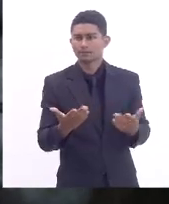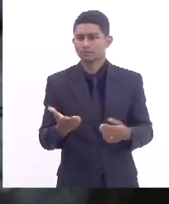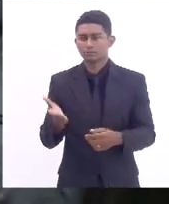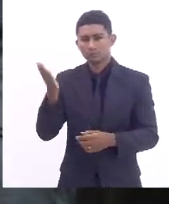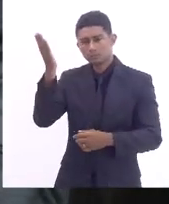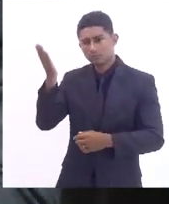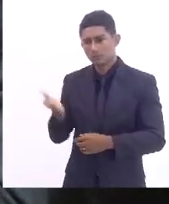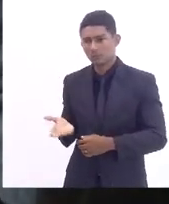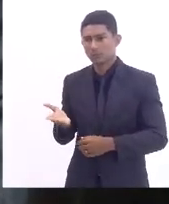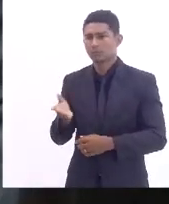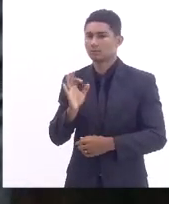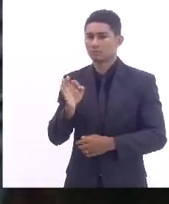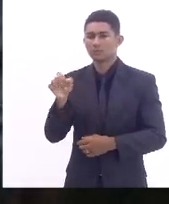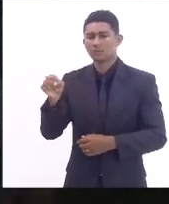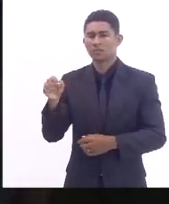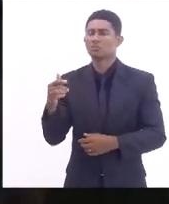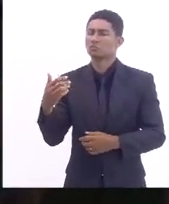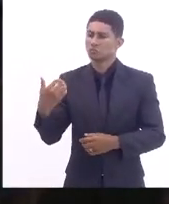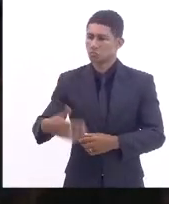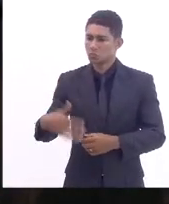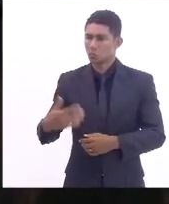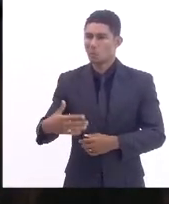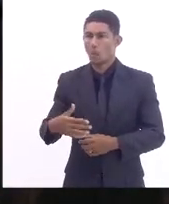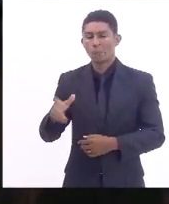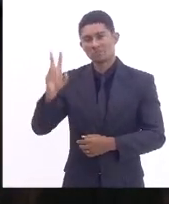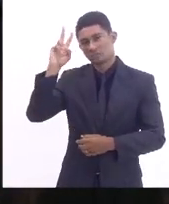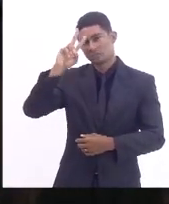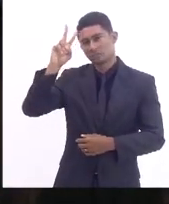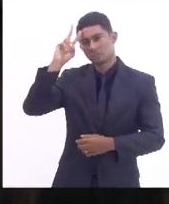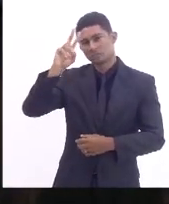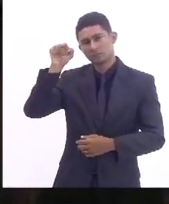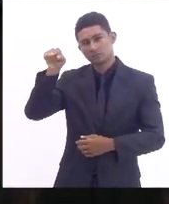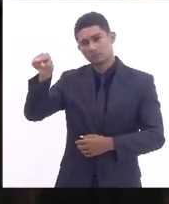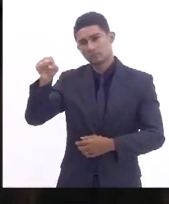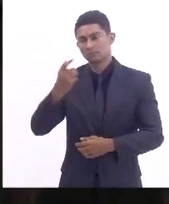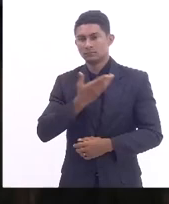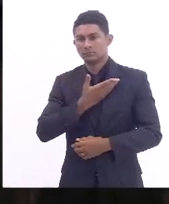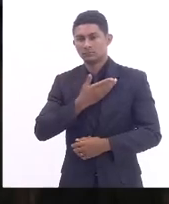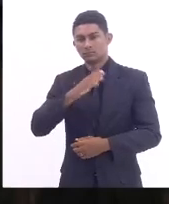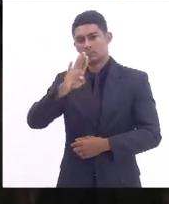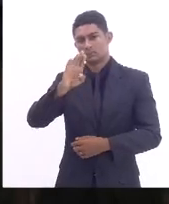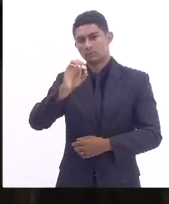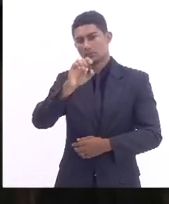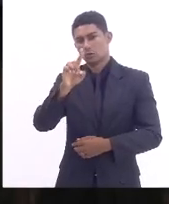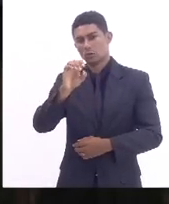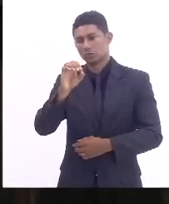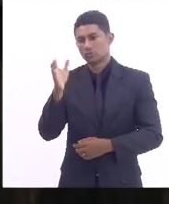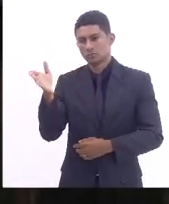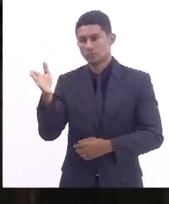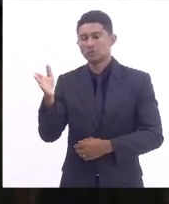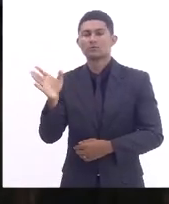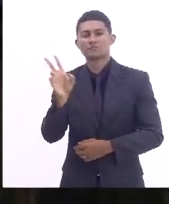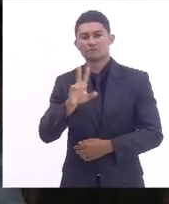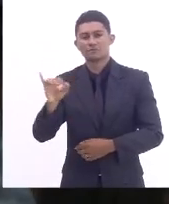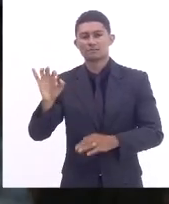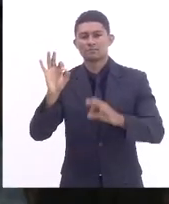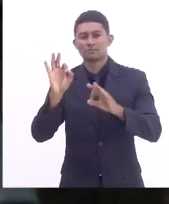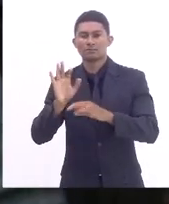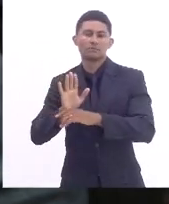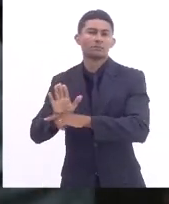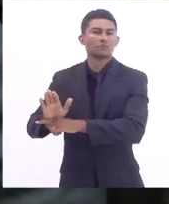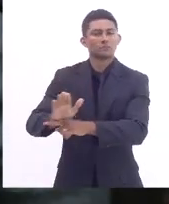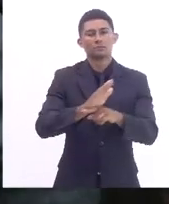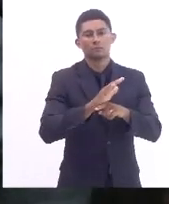diferenças com ele tem um médico enorme quem fez essa história como fez o meu companheiro Bozó certamente vai ajudar